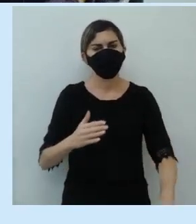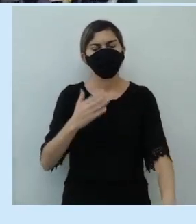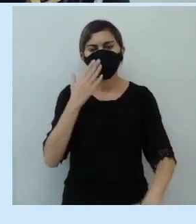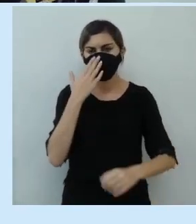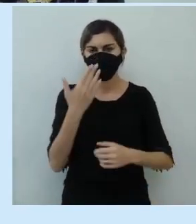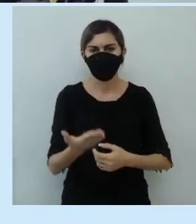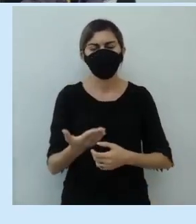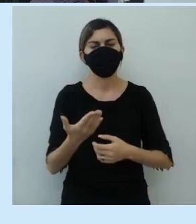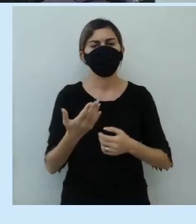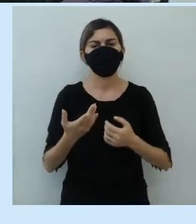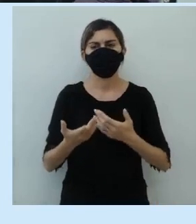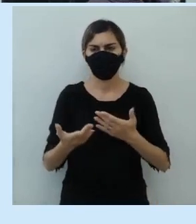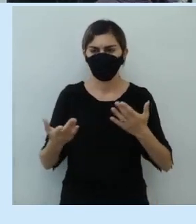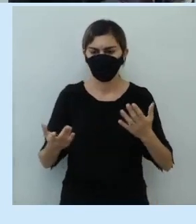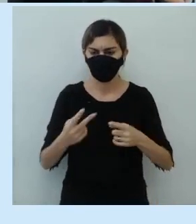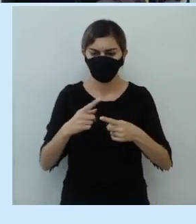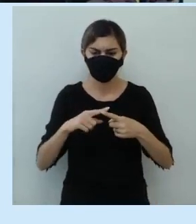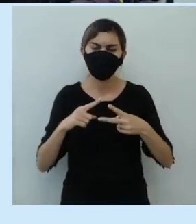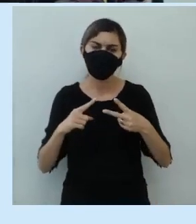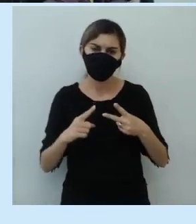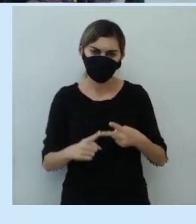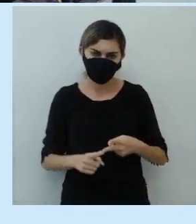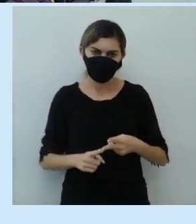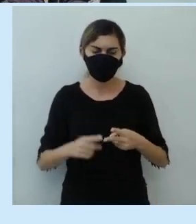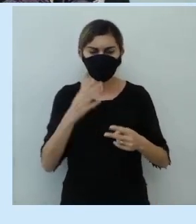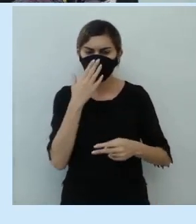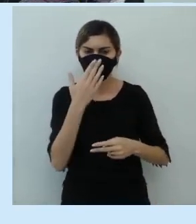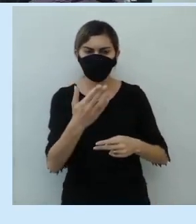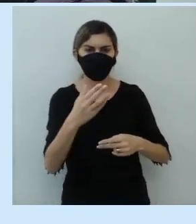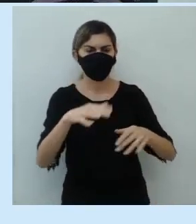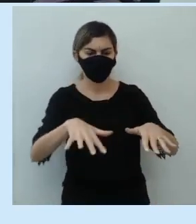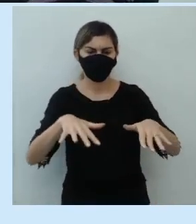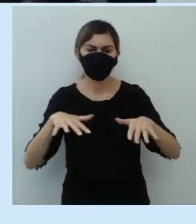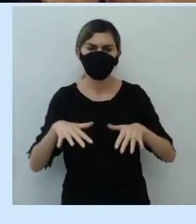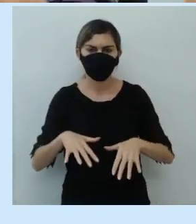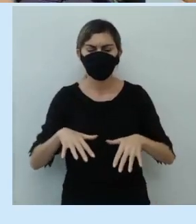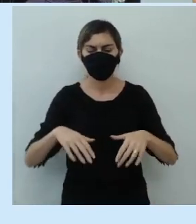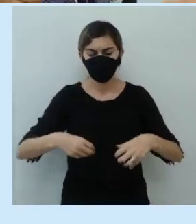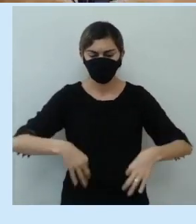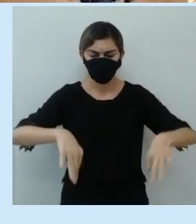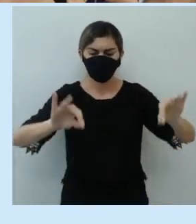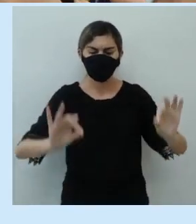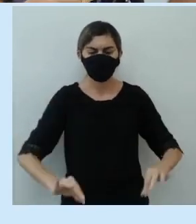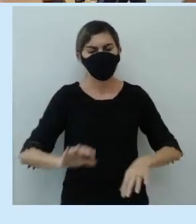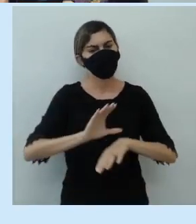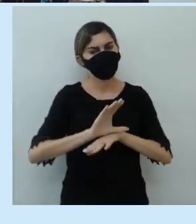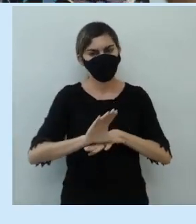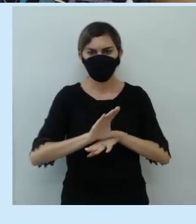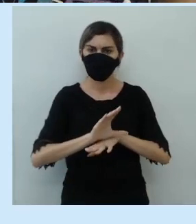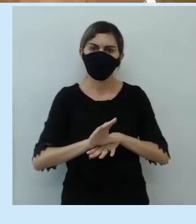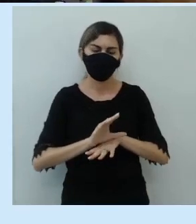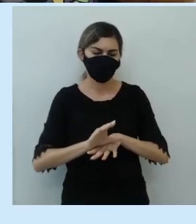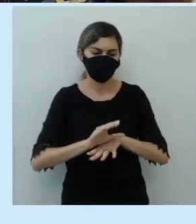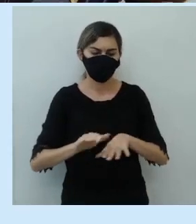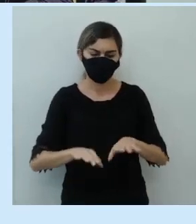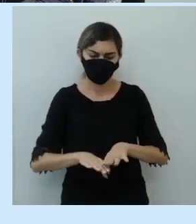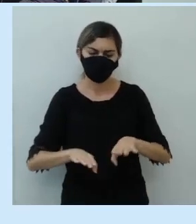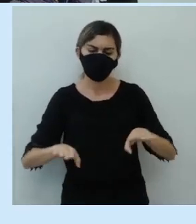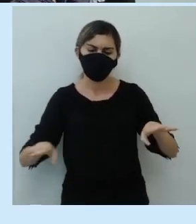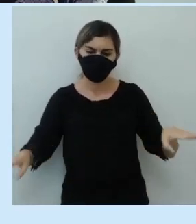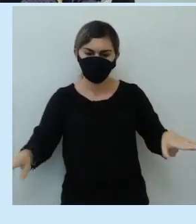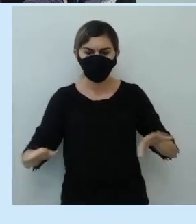para o outro, os 2 de lado para a plateia, um carpete cinza toma conta do chão,